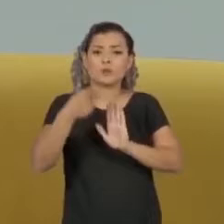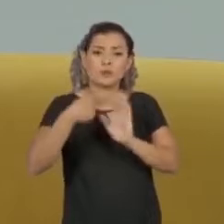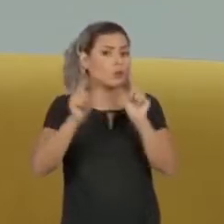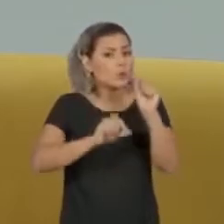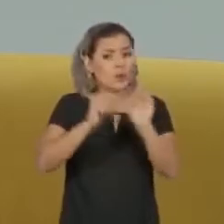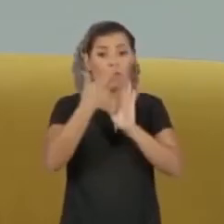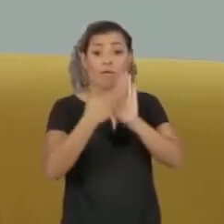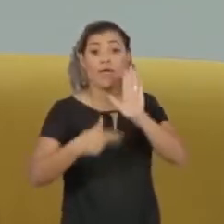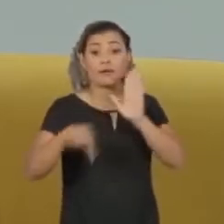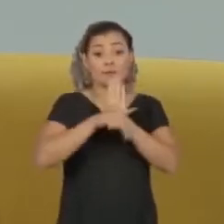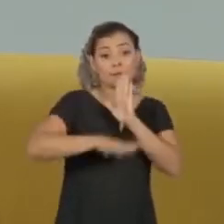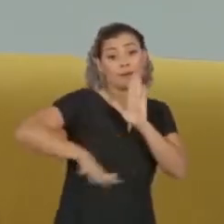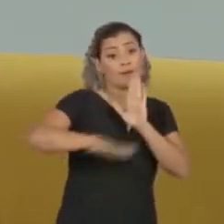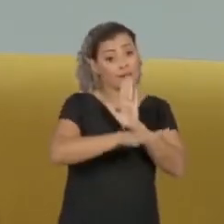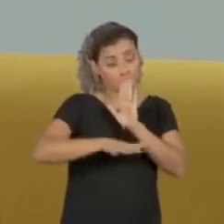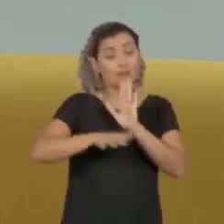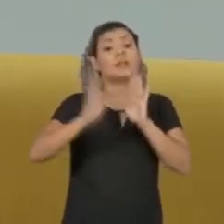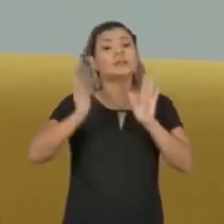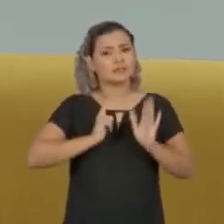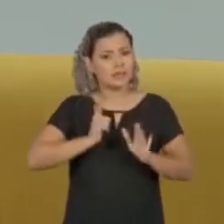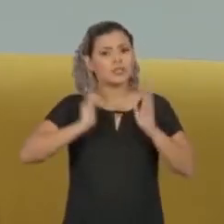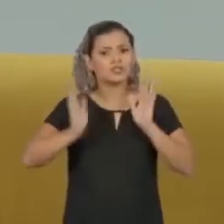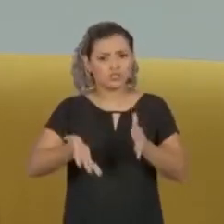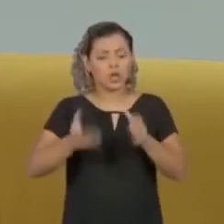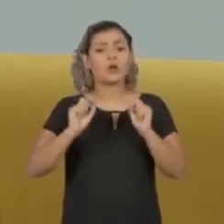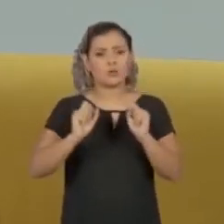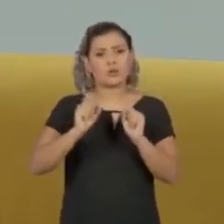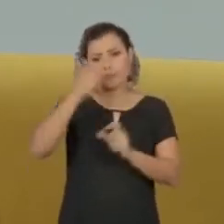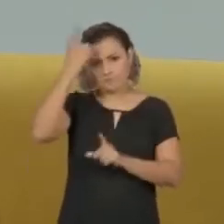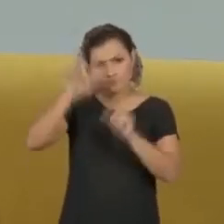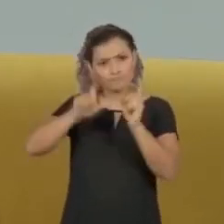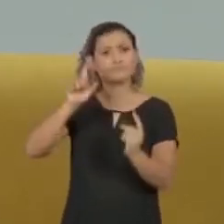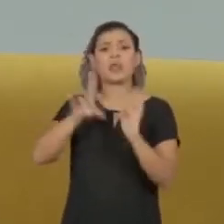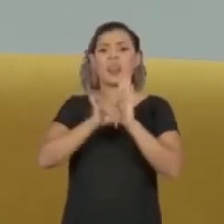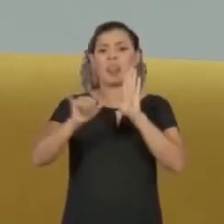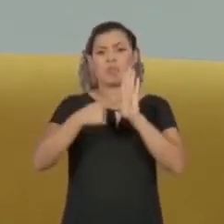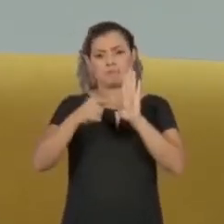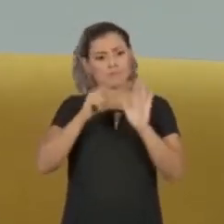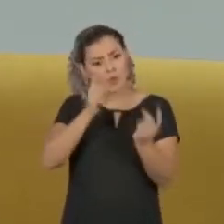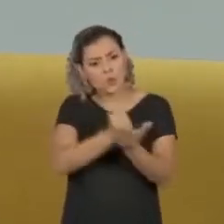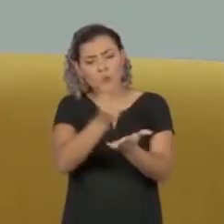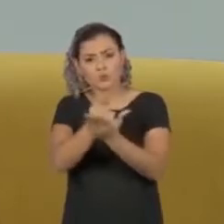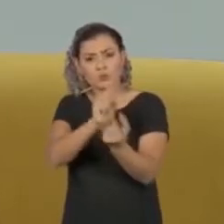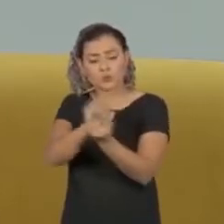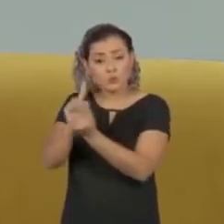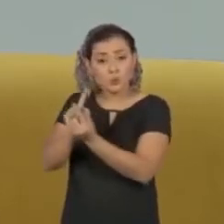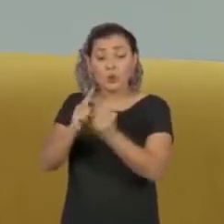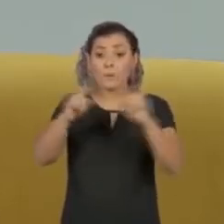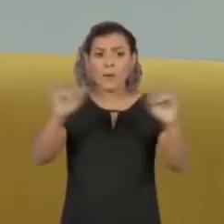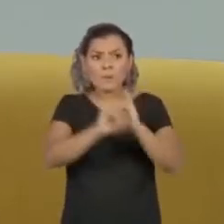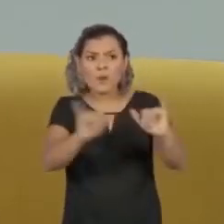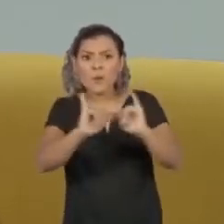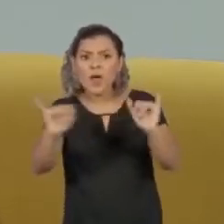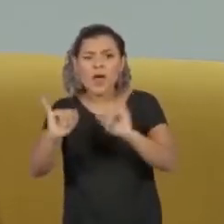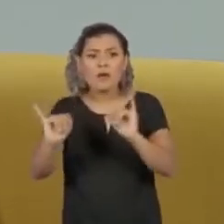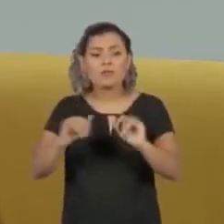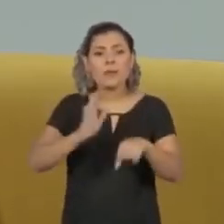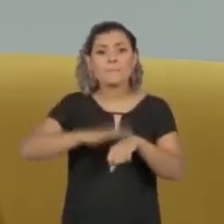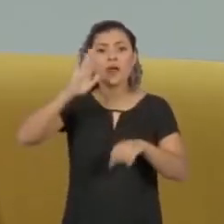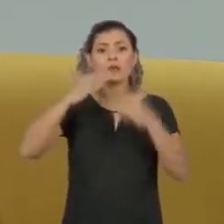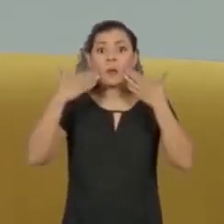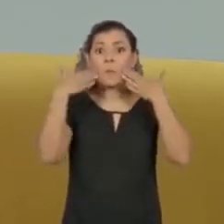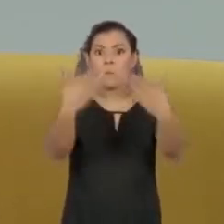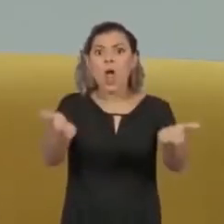colocar regras neste setor que já tem o código de defesa do consumidor como lei especialistas temem que a propaganda fique ainda